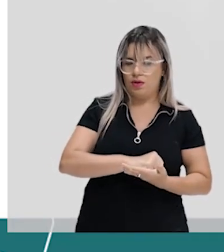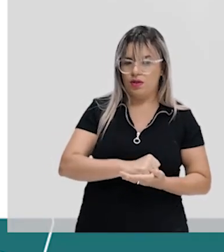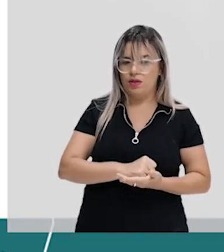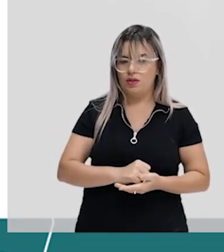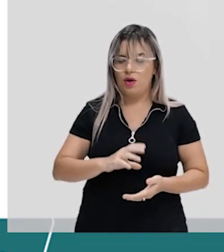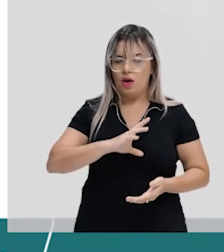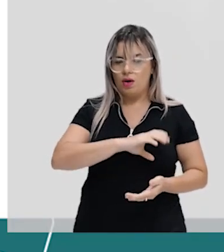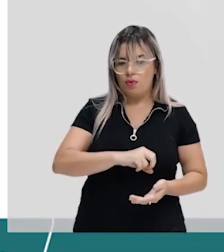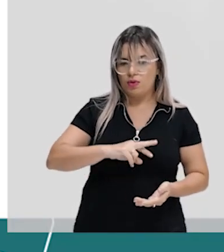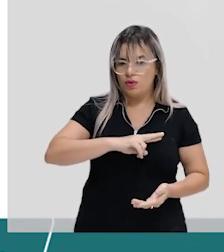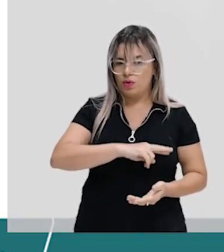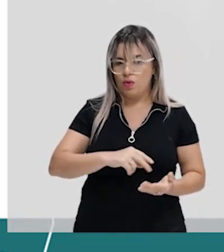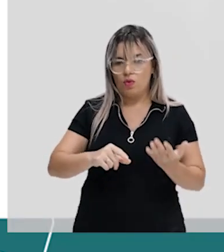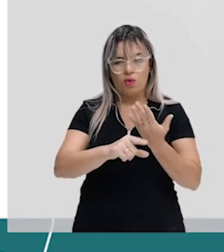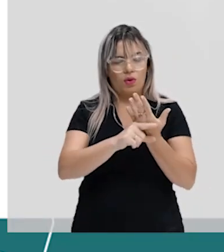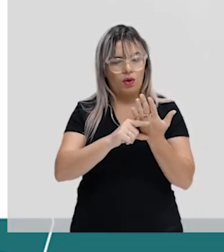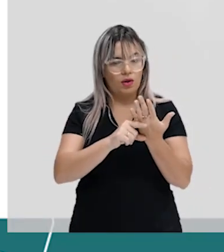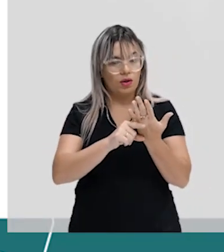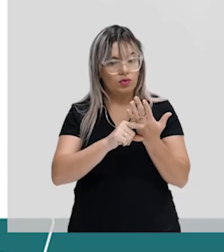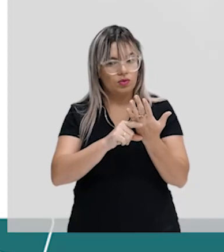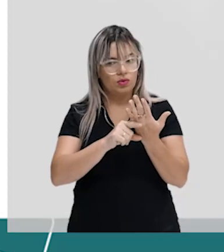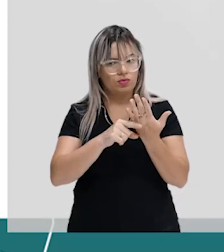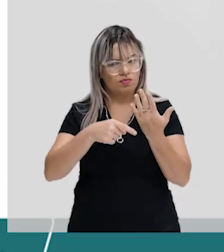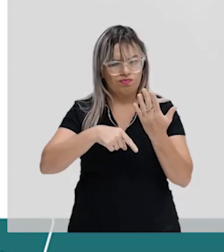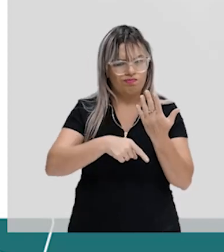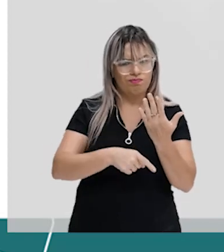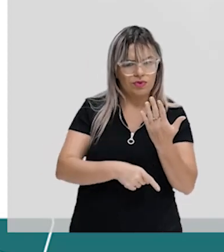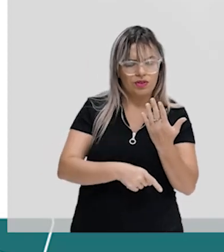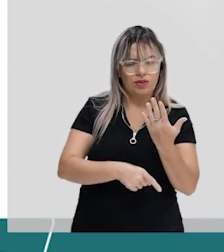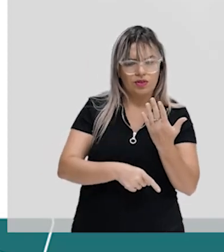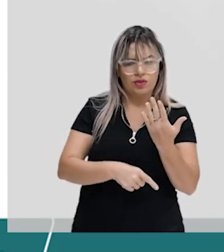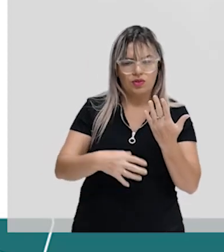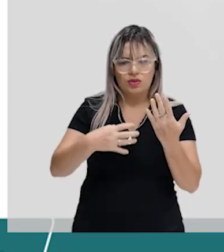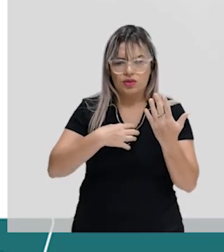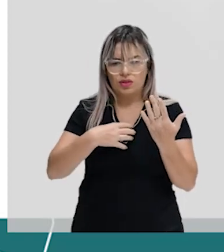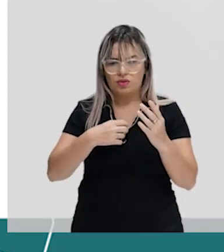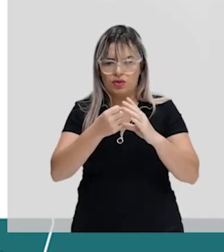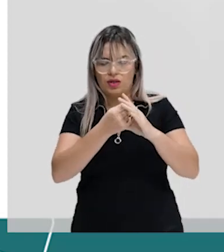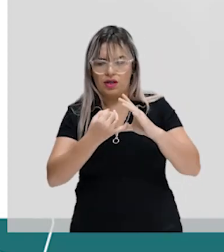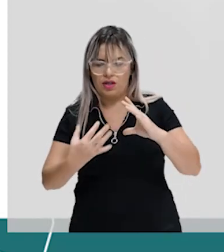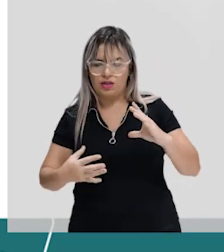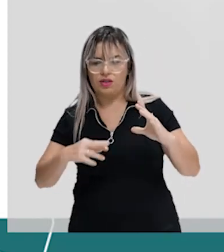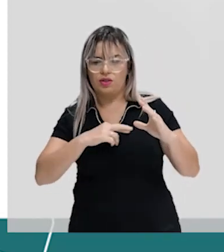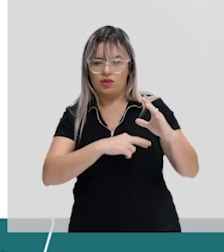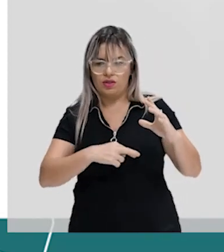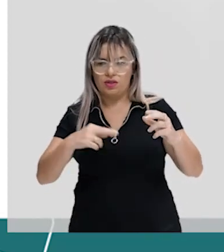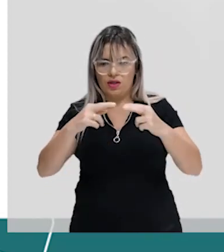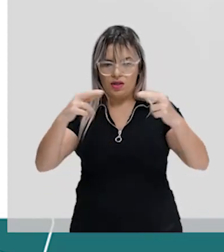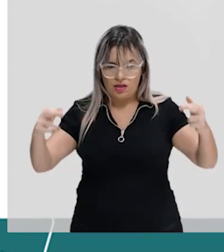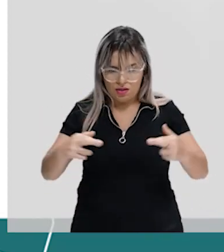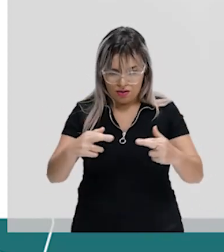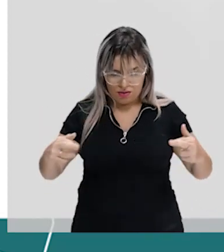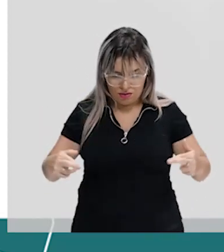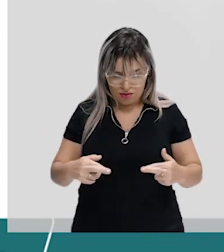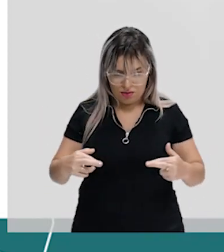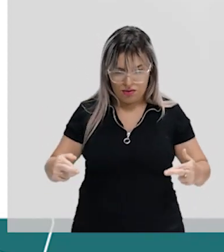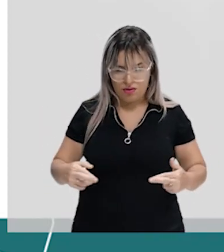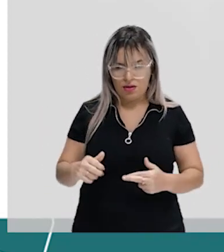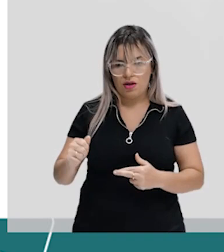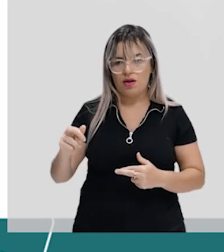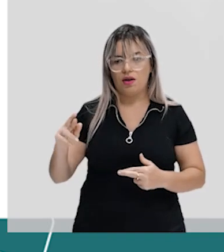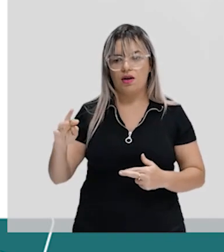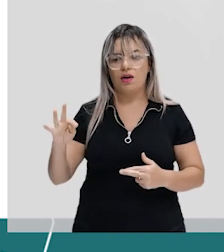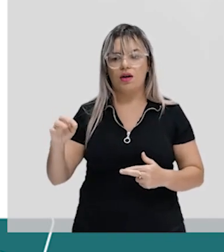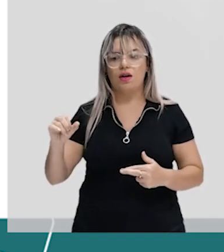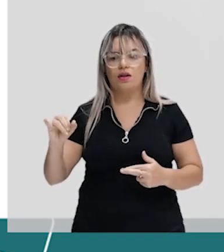se aprofunda no sentimentalismo, característica romântica. As rimas são artificiais, também preciosas, evidenciam